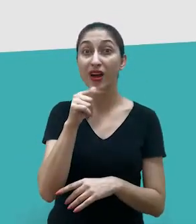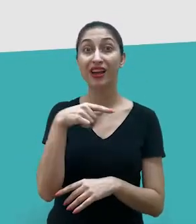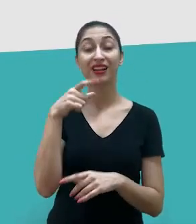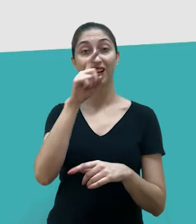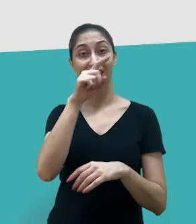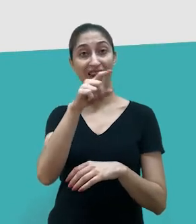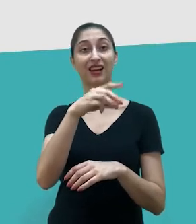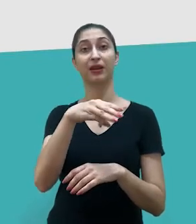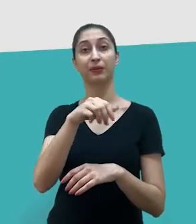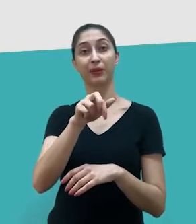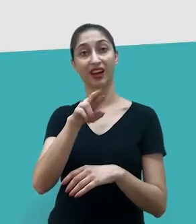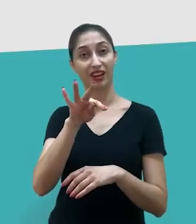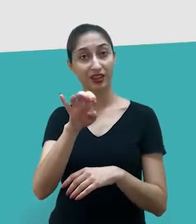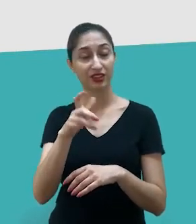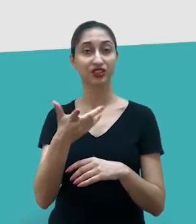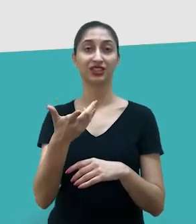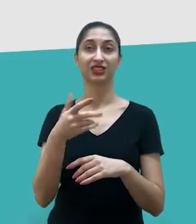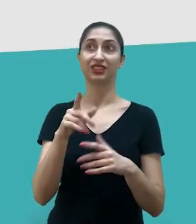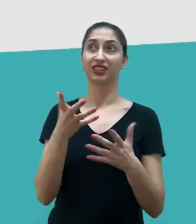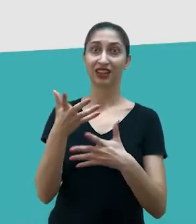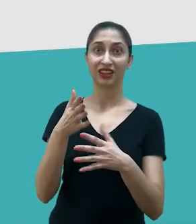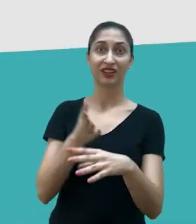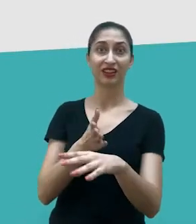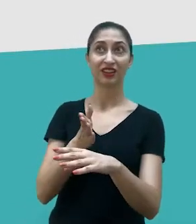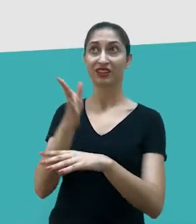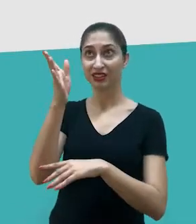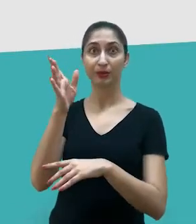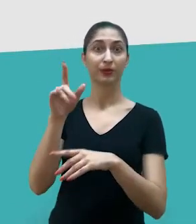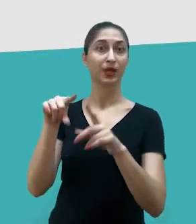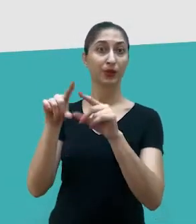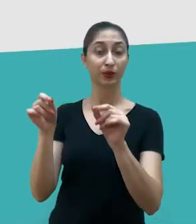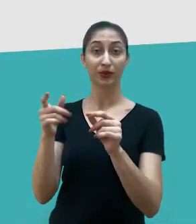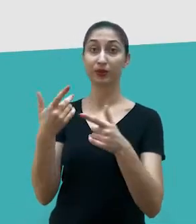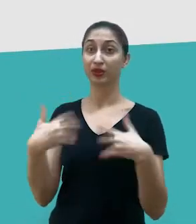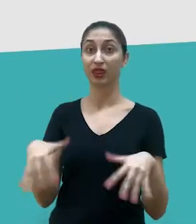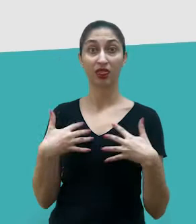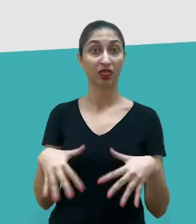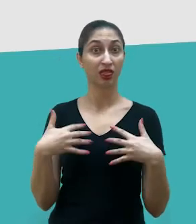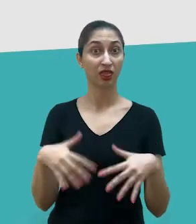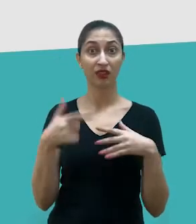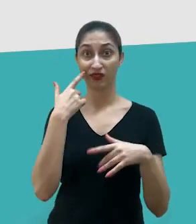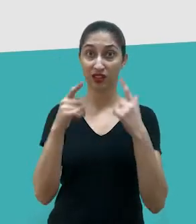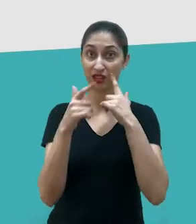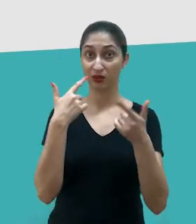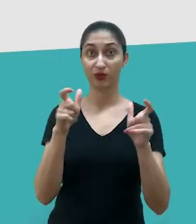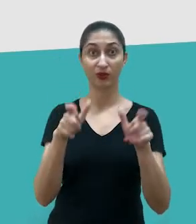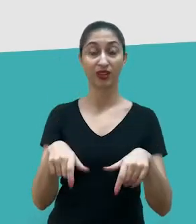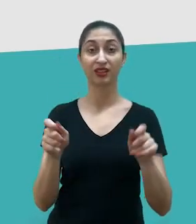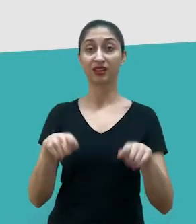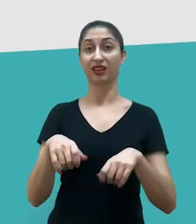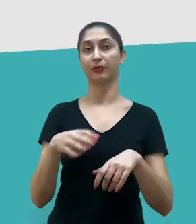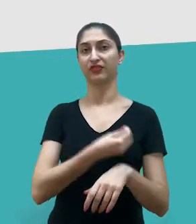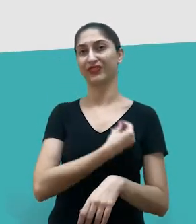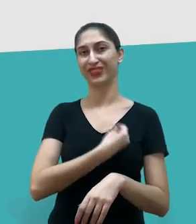voltar à Lua de novo. Então, o homem está nessa corrida desesperada de encontrar um lugar onde se possa viver